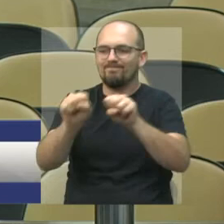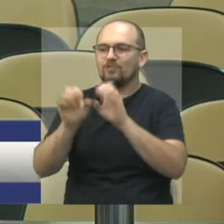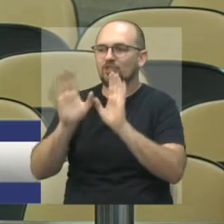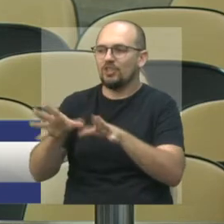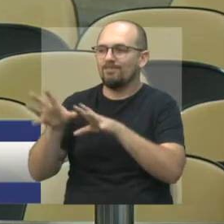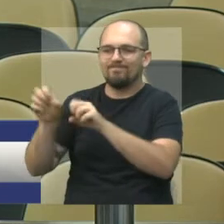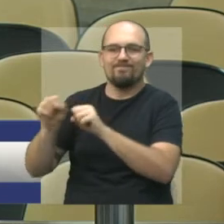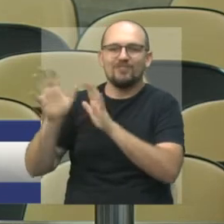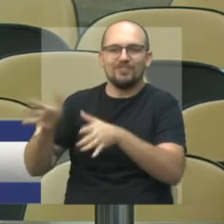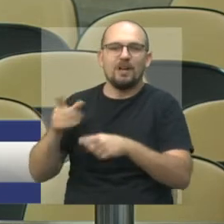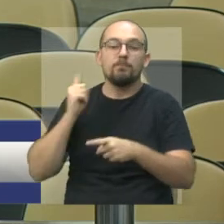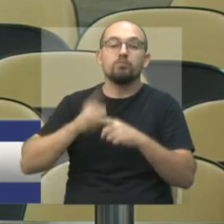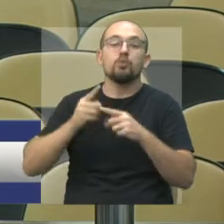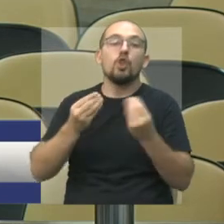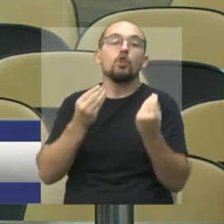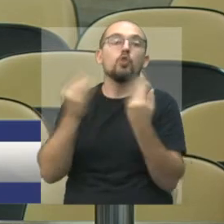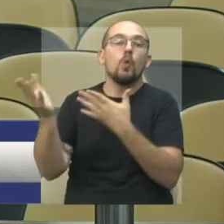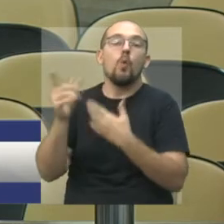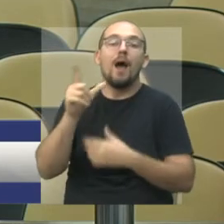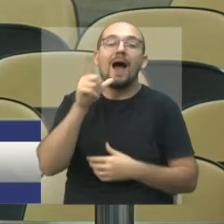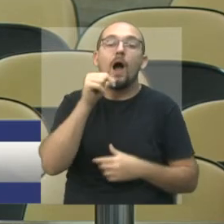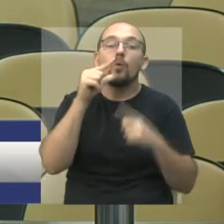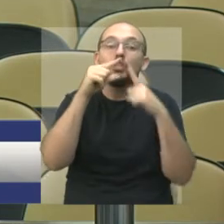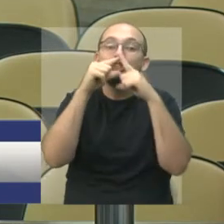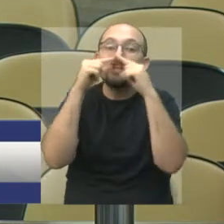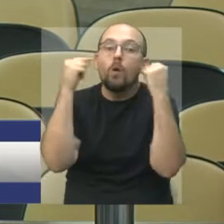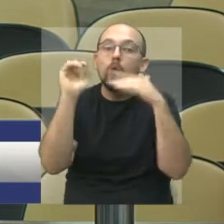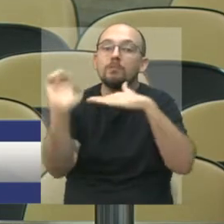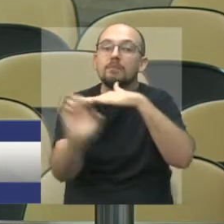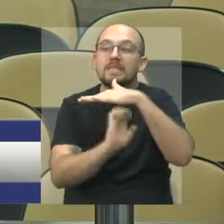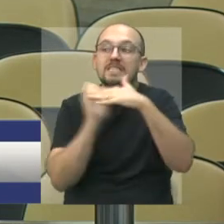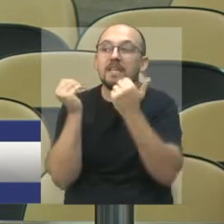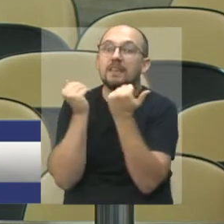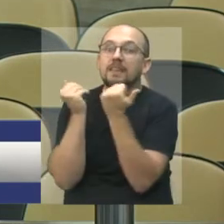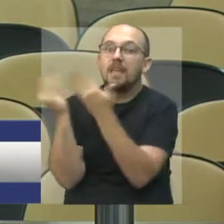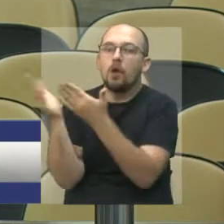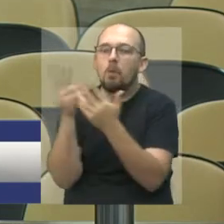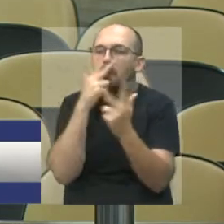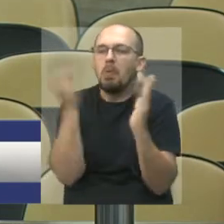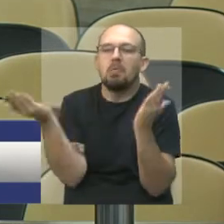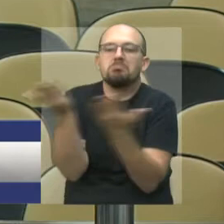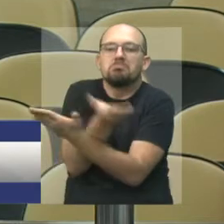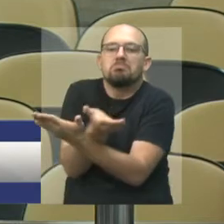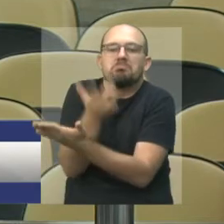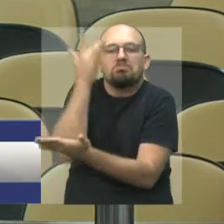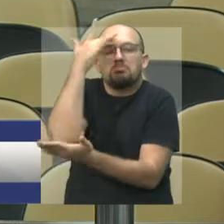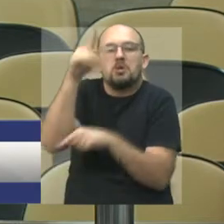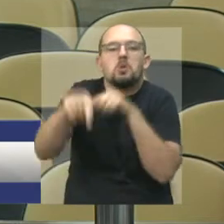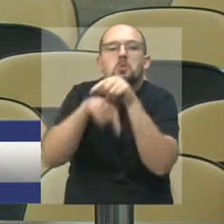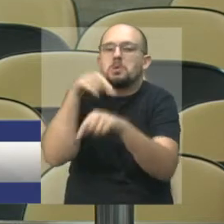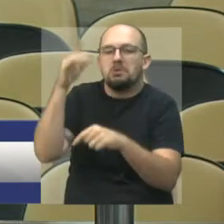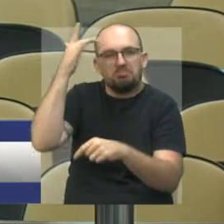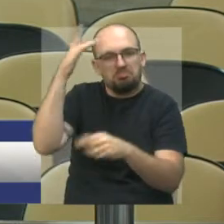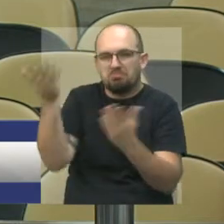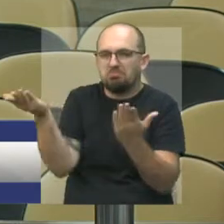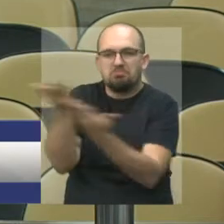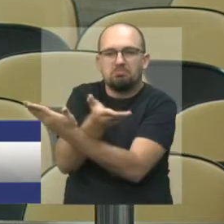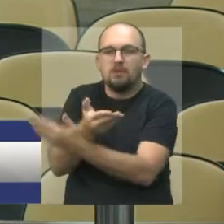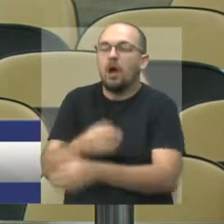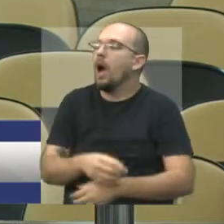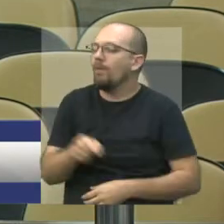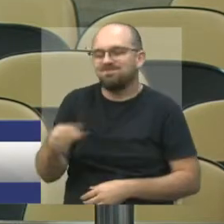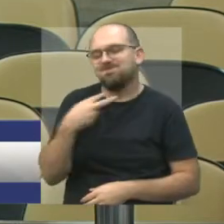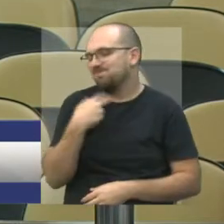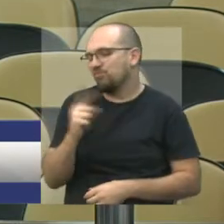porque foram dadas para a água de Jaú, certo? Foi feito berganha, não sei o que foi feito. Não teria como construir